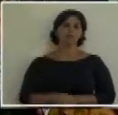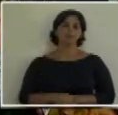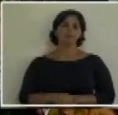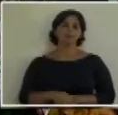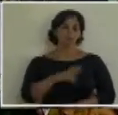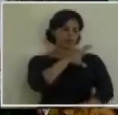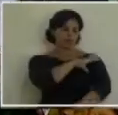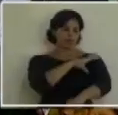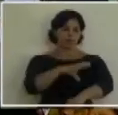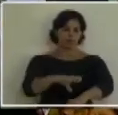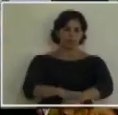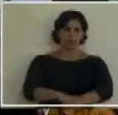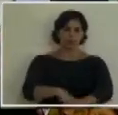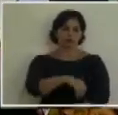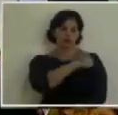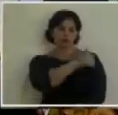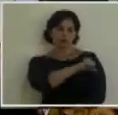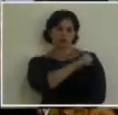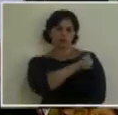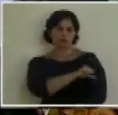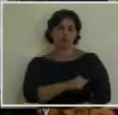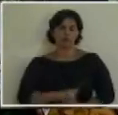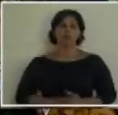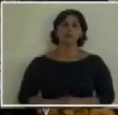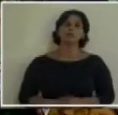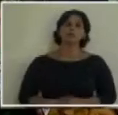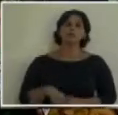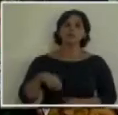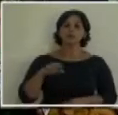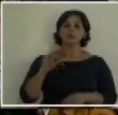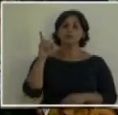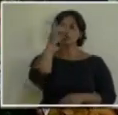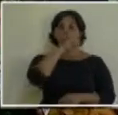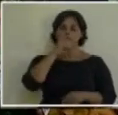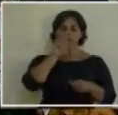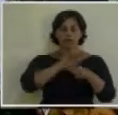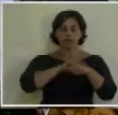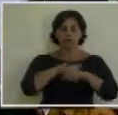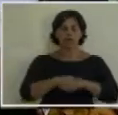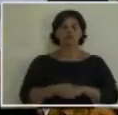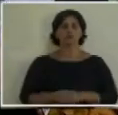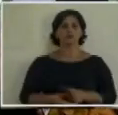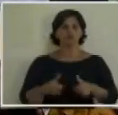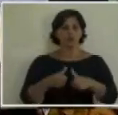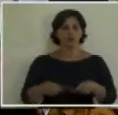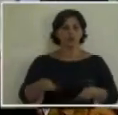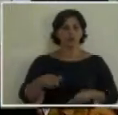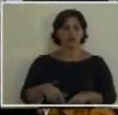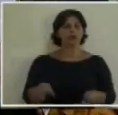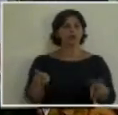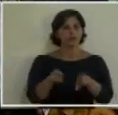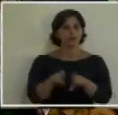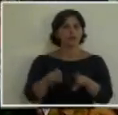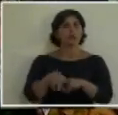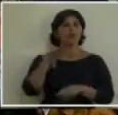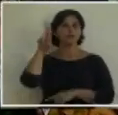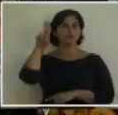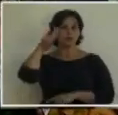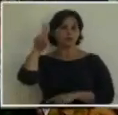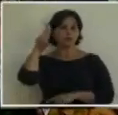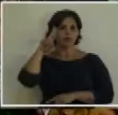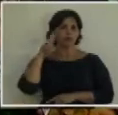Deus de Campo Grande, estará aqui pregando no domingo à noite, eu vou estar presente, e também na